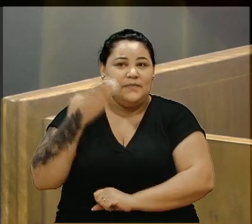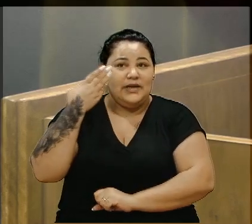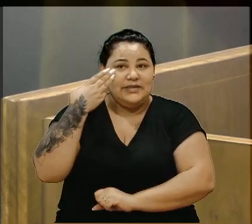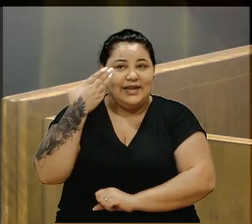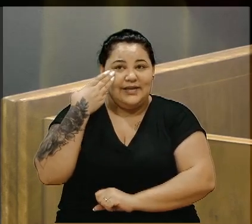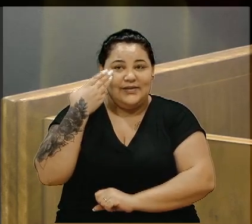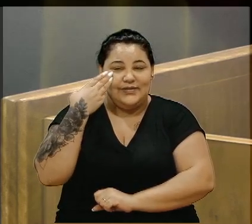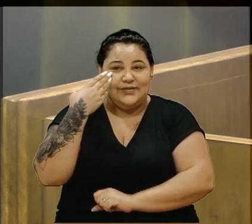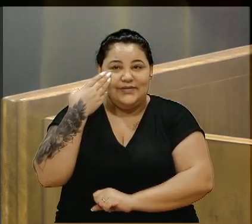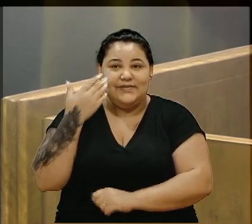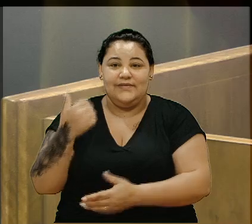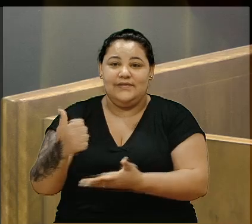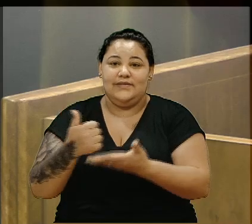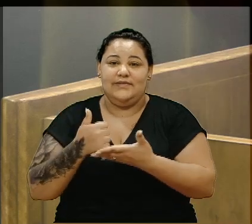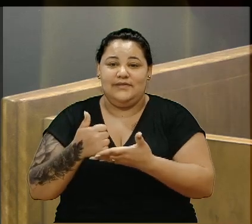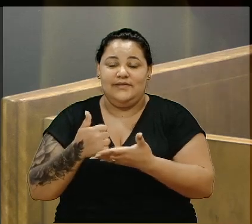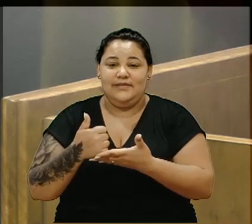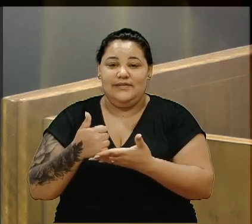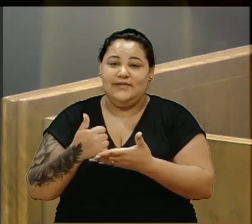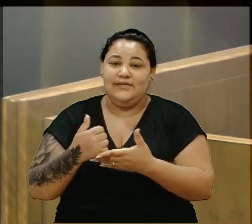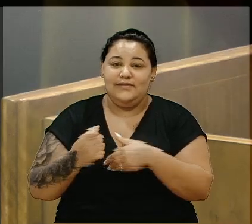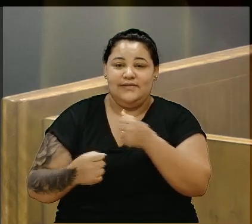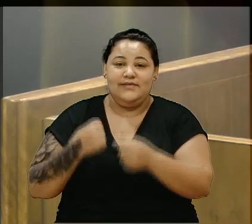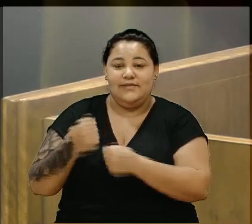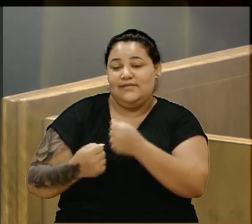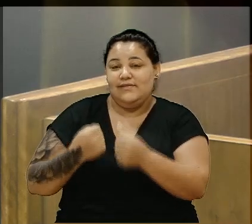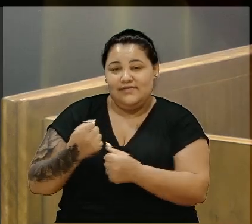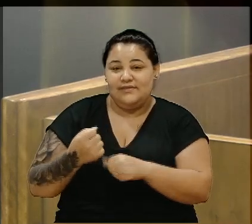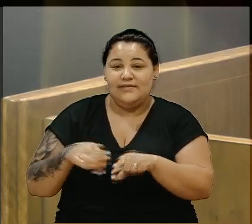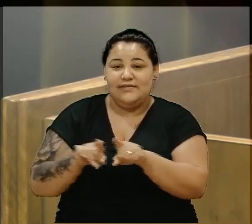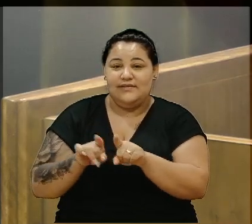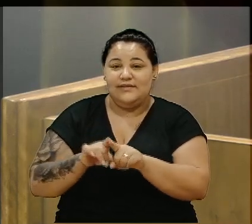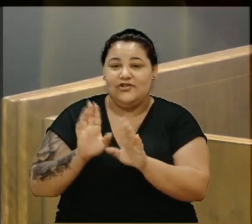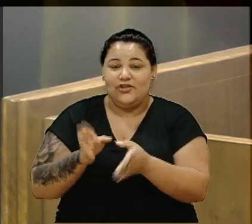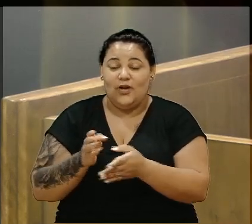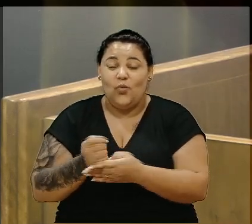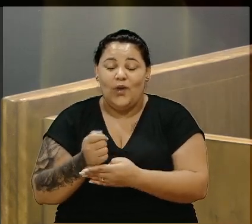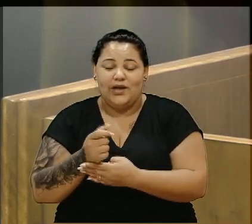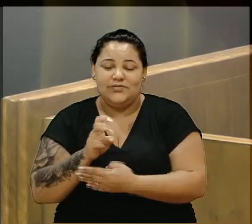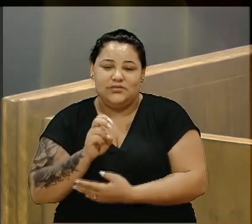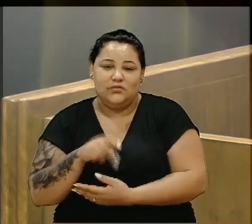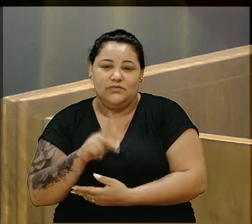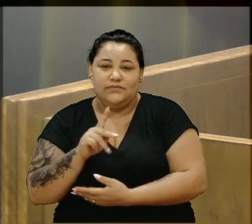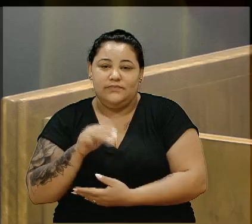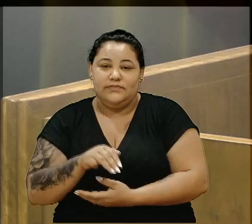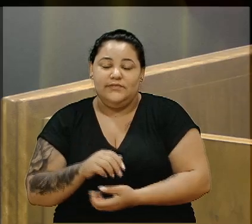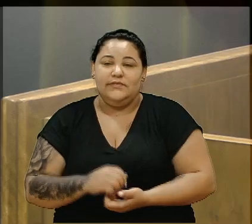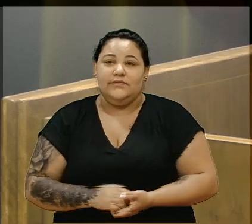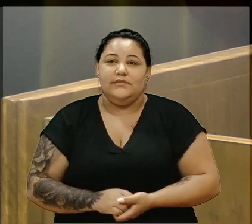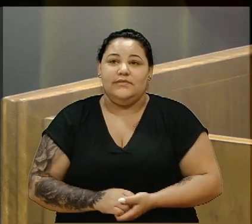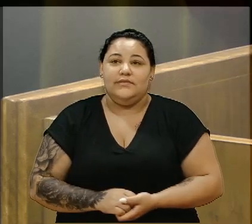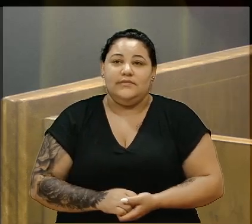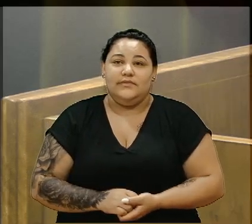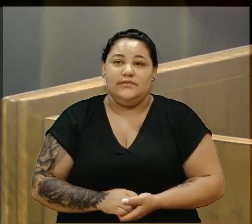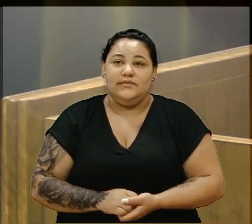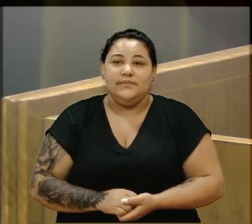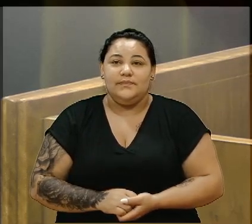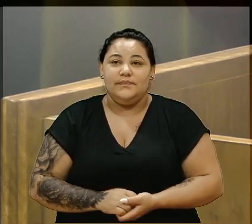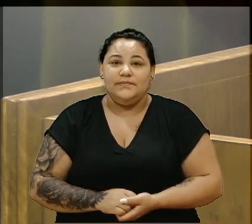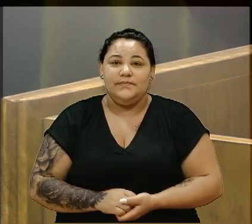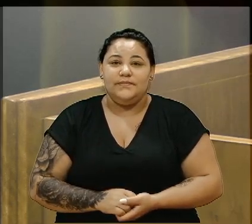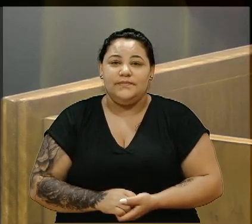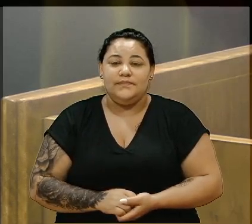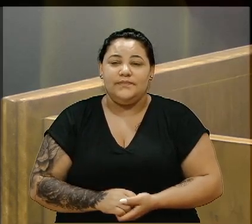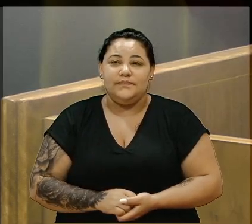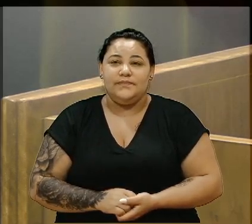corrida, e que aí já chega pelo menos a 5 quilômetros. Aliás, antes de passar a parte ou falar mais algumas coisas,